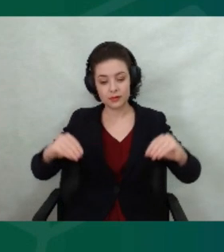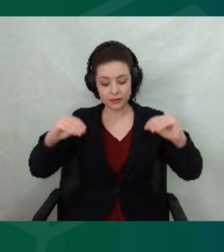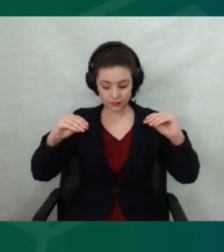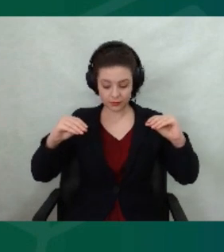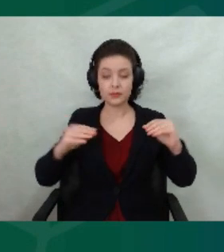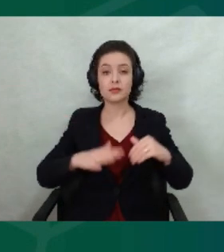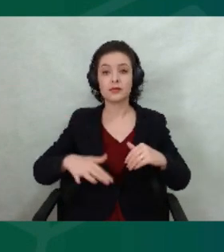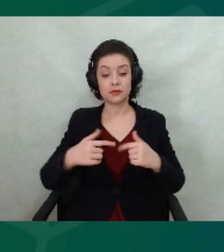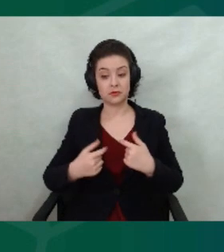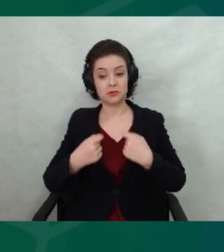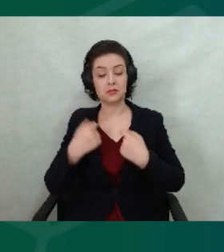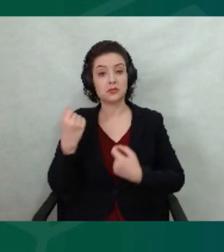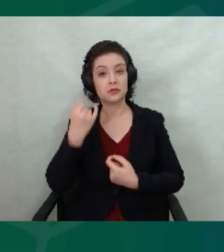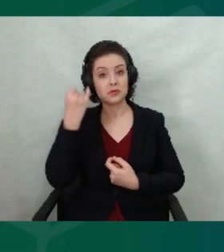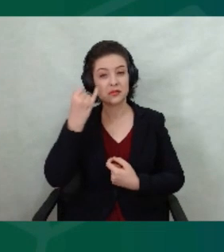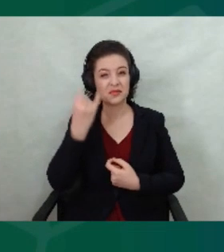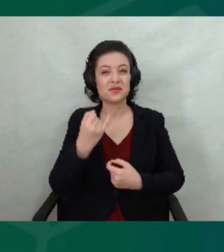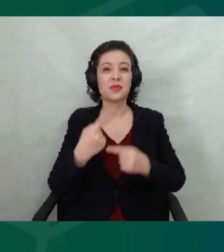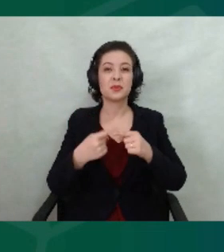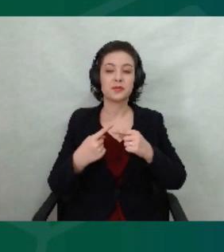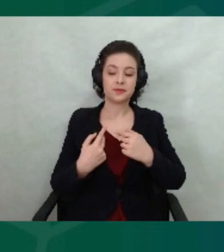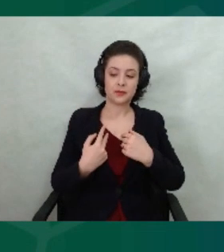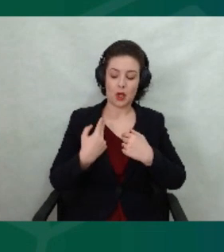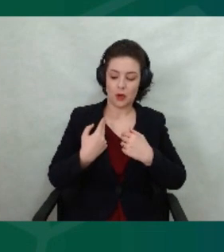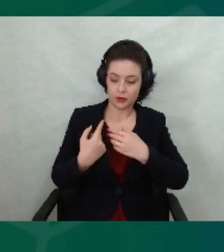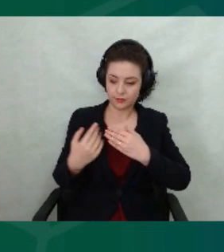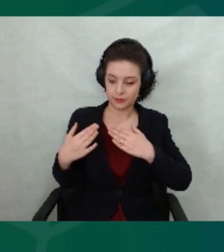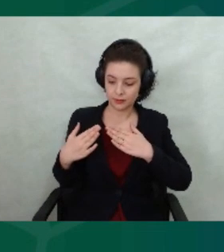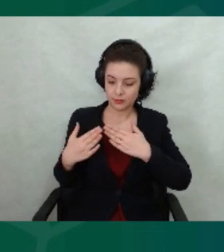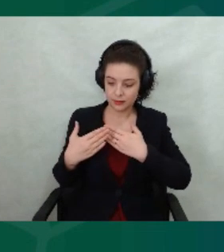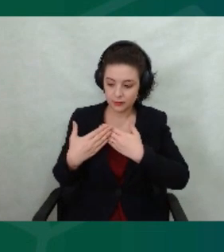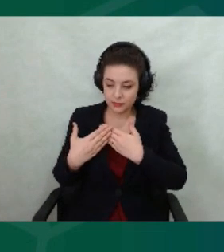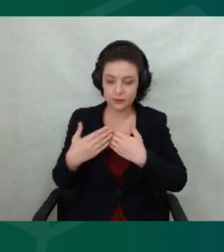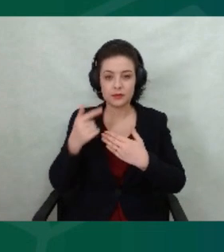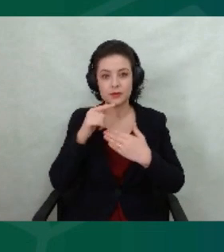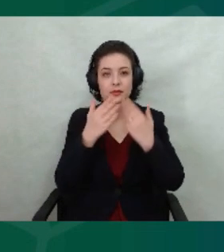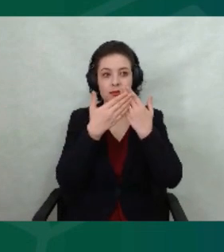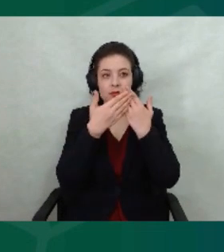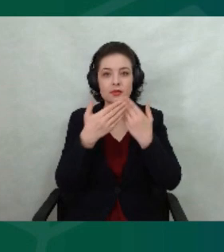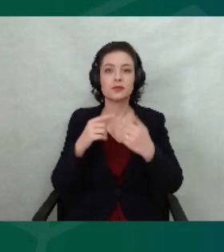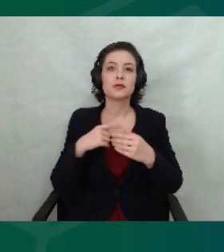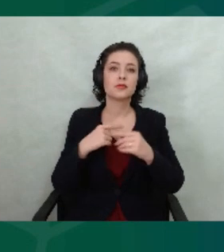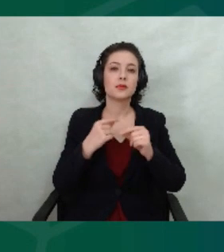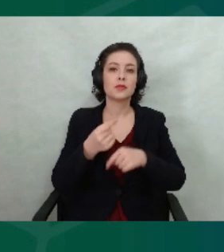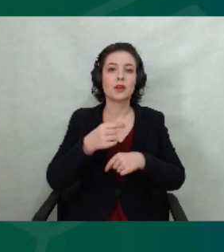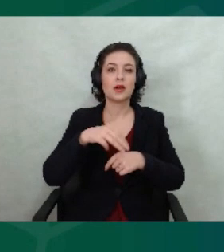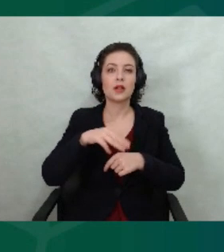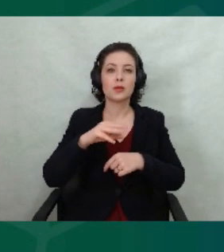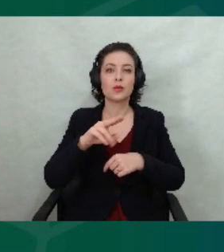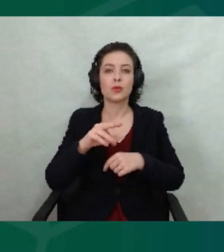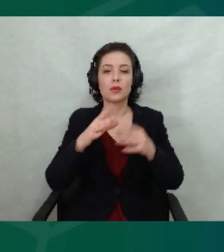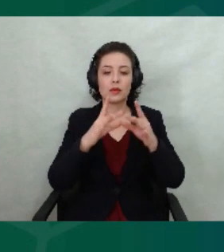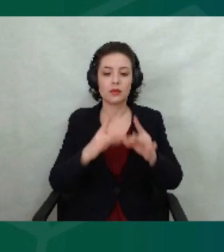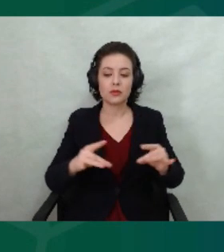esses pacientes também com Covid são pacientes de oncologia que apresentam mucosite oral e são